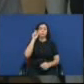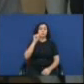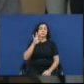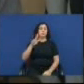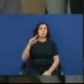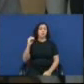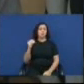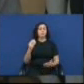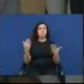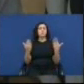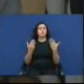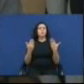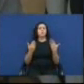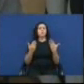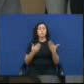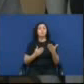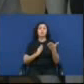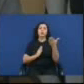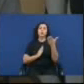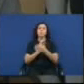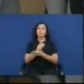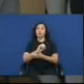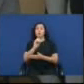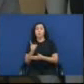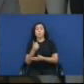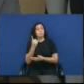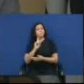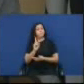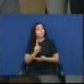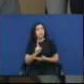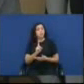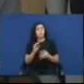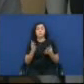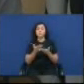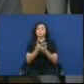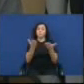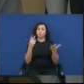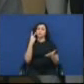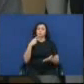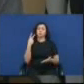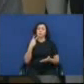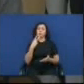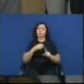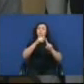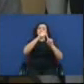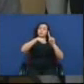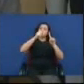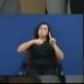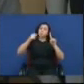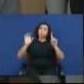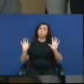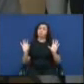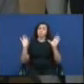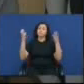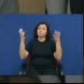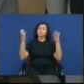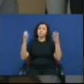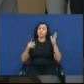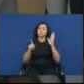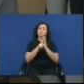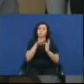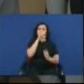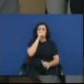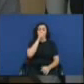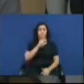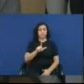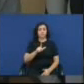colocada em pauta para aprovação ou não dos senhores e senhoras vereadores no calendário oficial de festas e